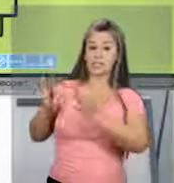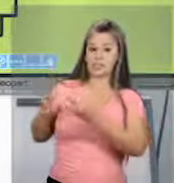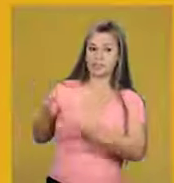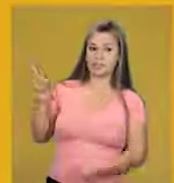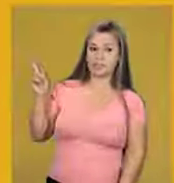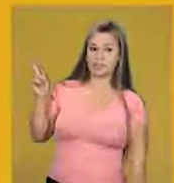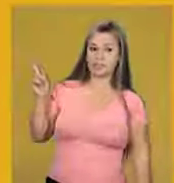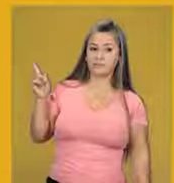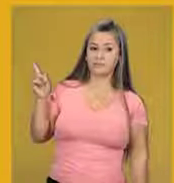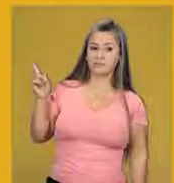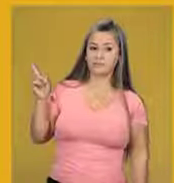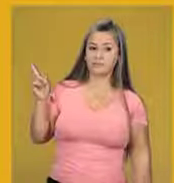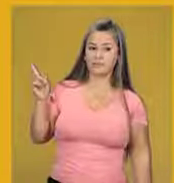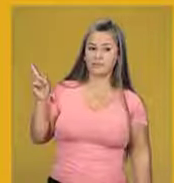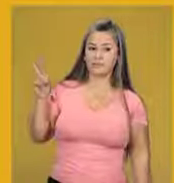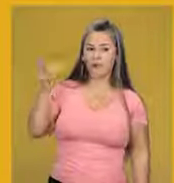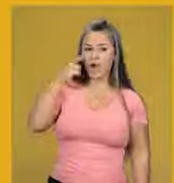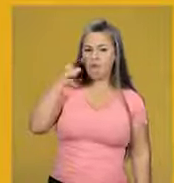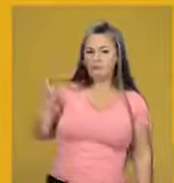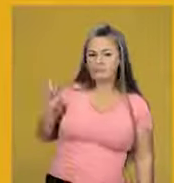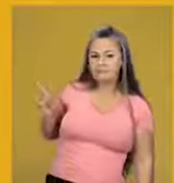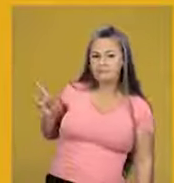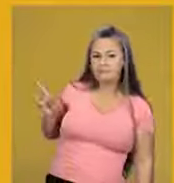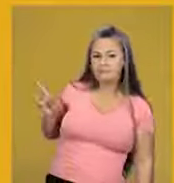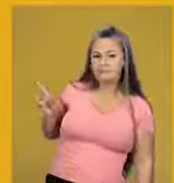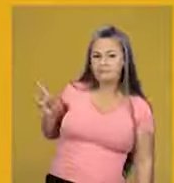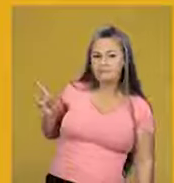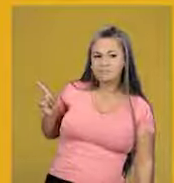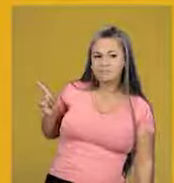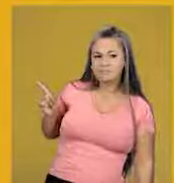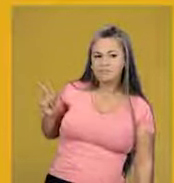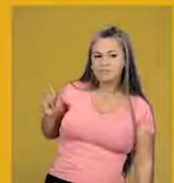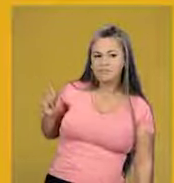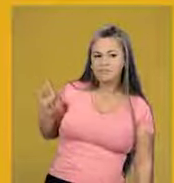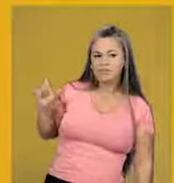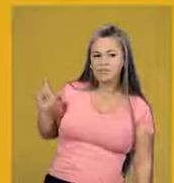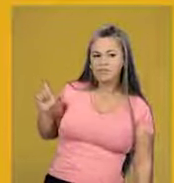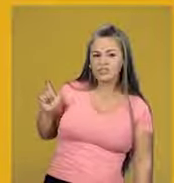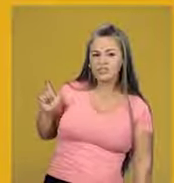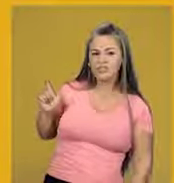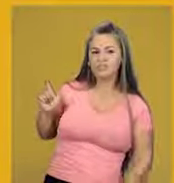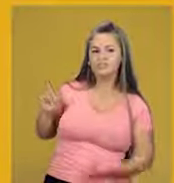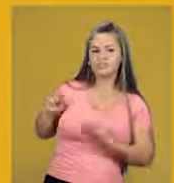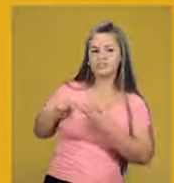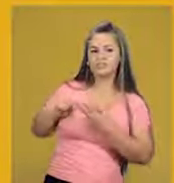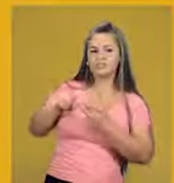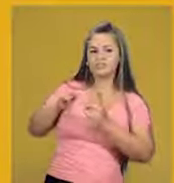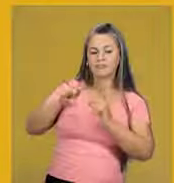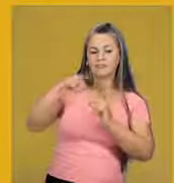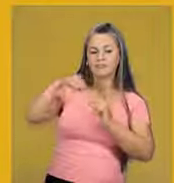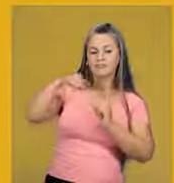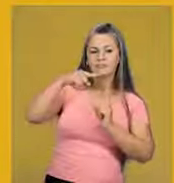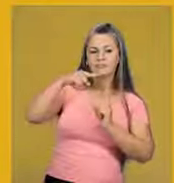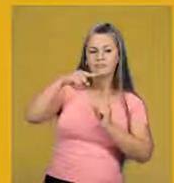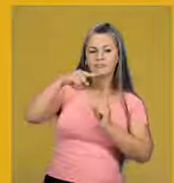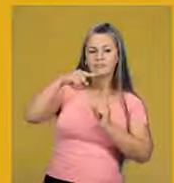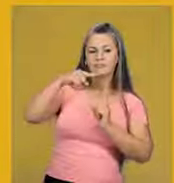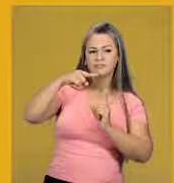aberto, temos um gerador, um receptor e uma chave interruptora aberta.